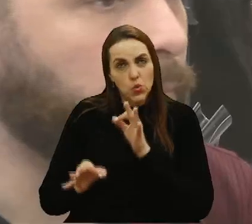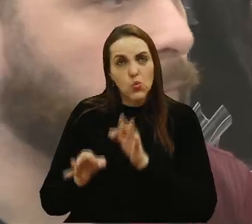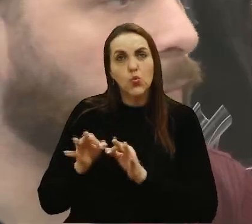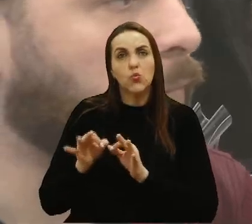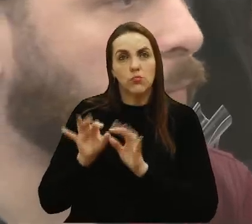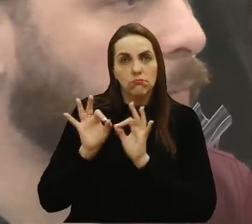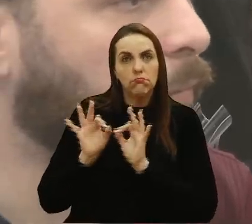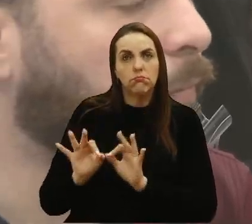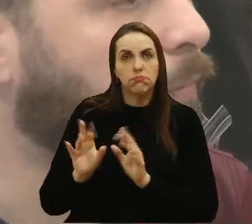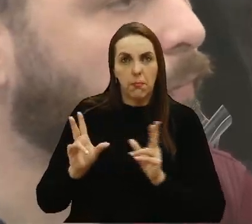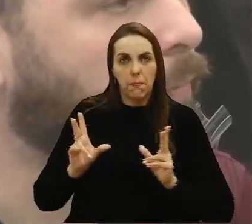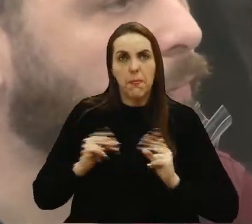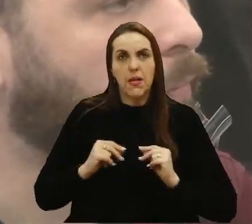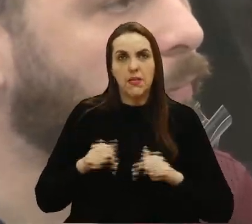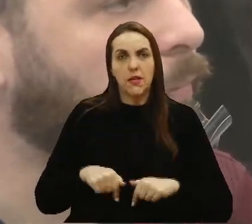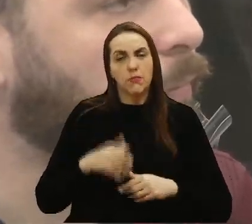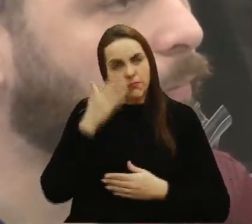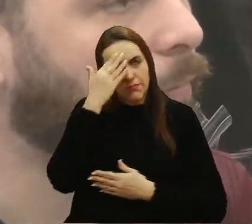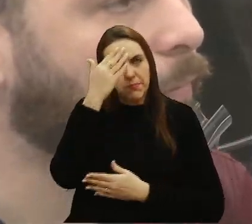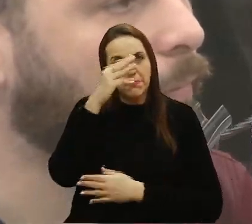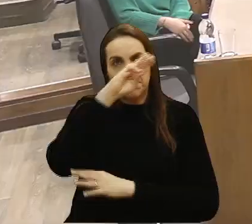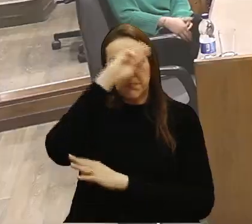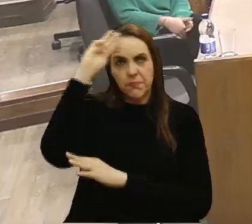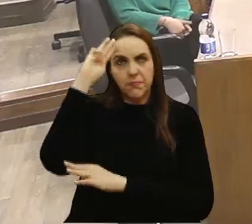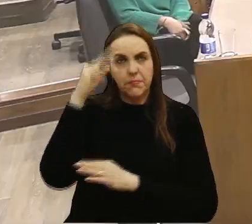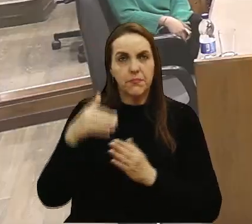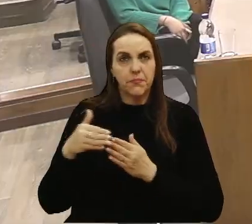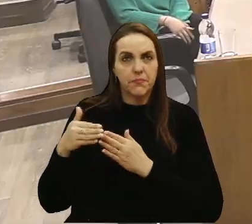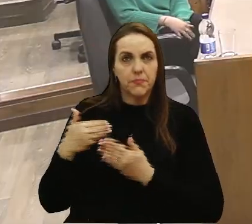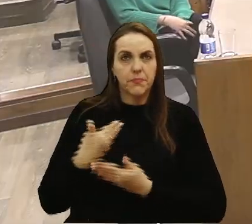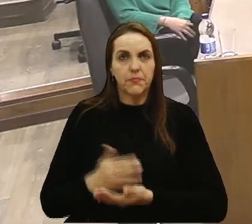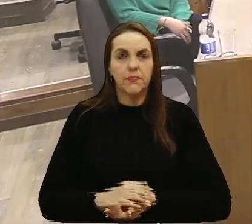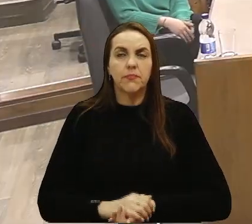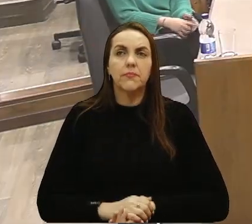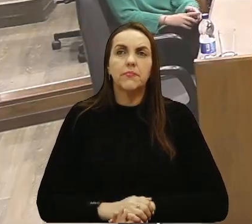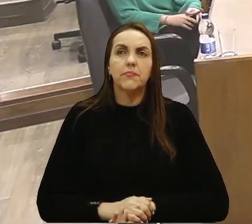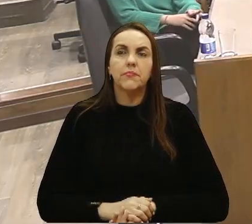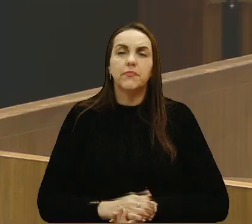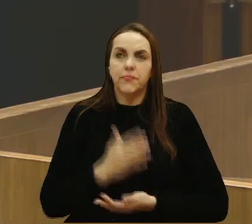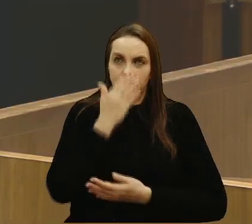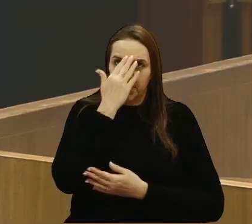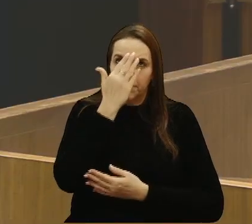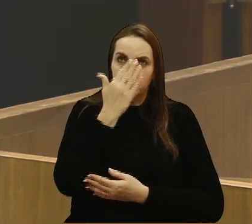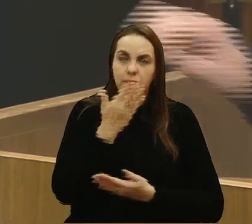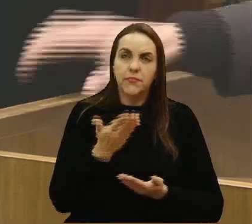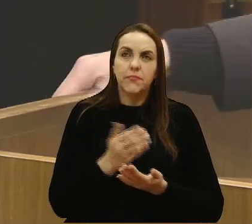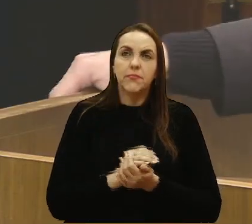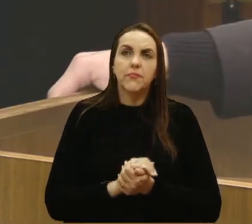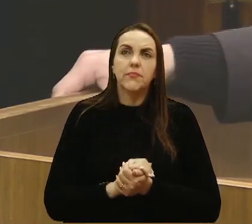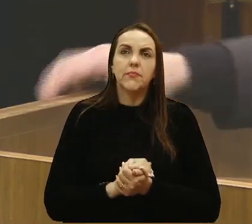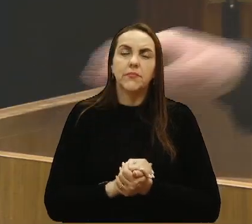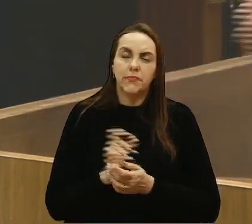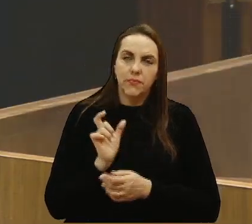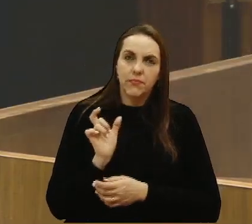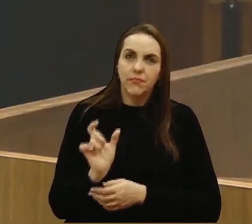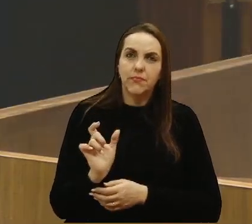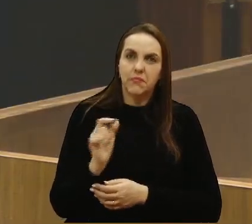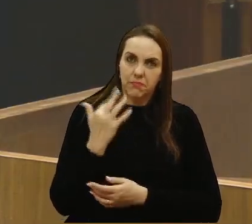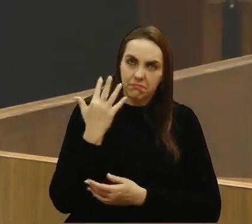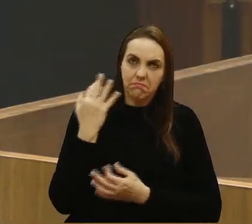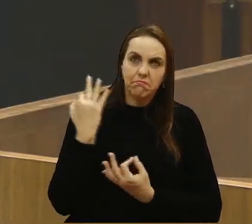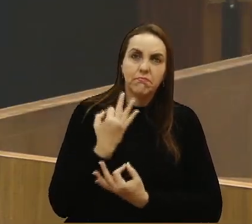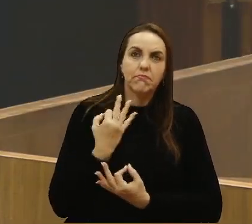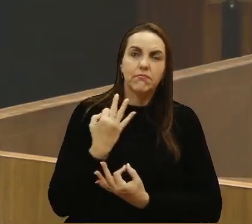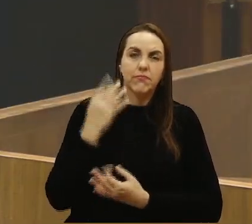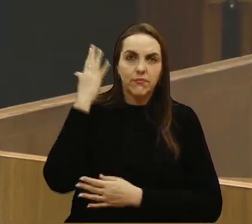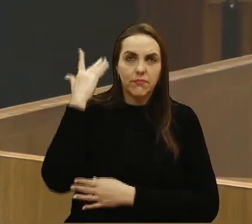nós merecemos. Obrigado, vereador Juliano Valim, pela parte. Agradeço vossa palavra, muito sábia, como sempre, vereadora Daiane.